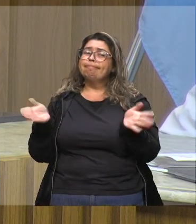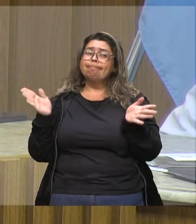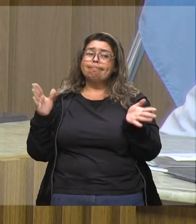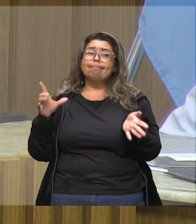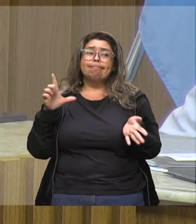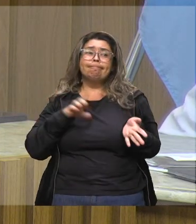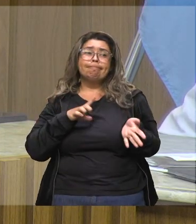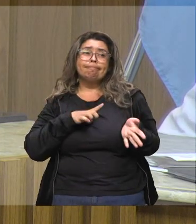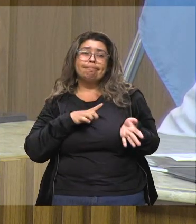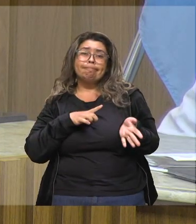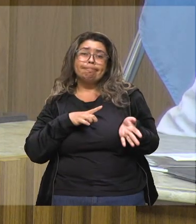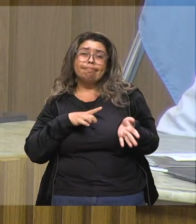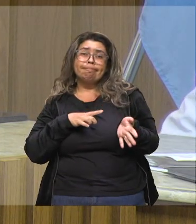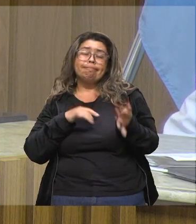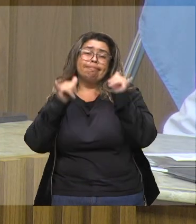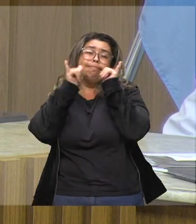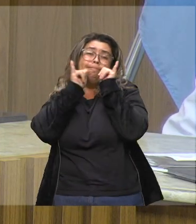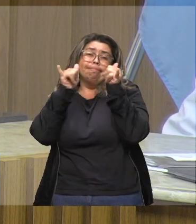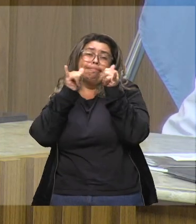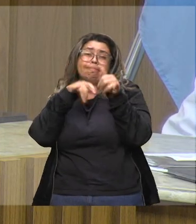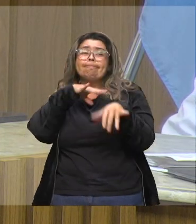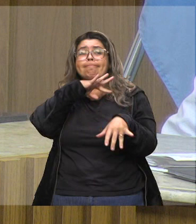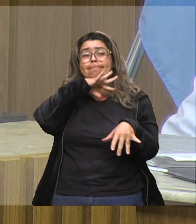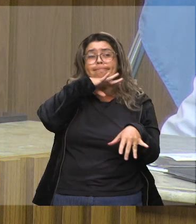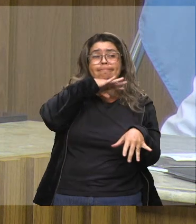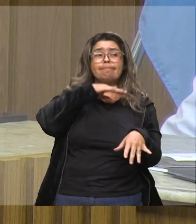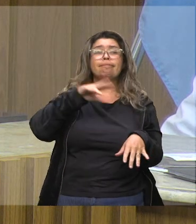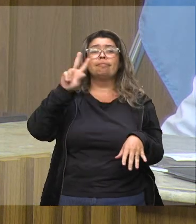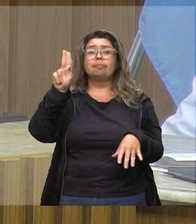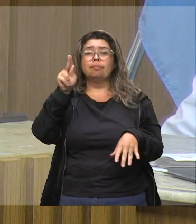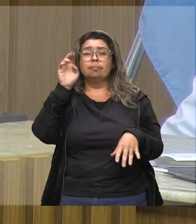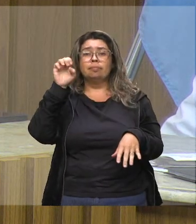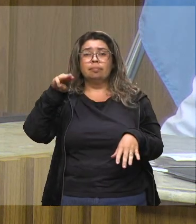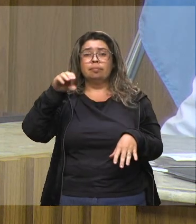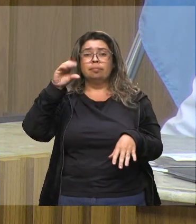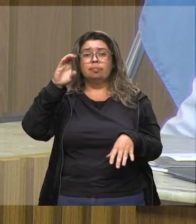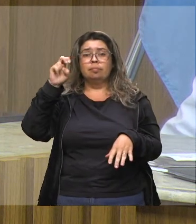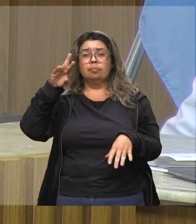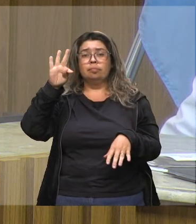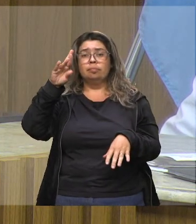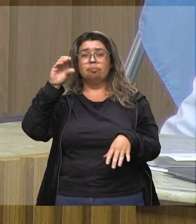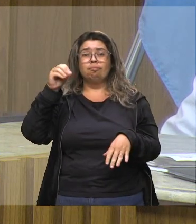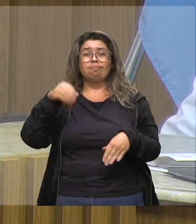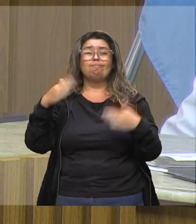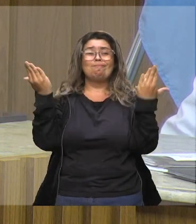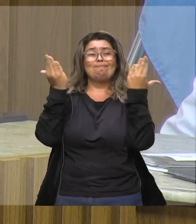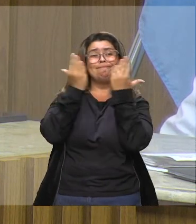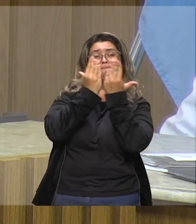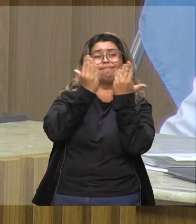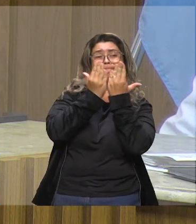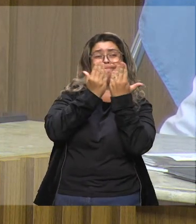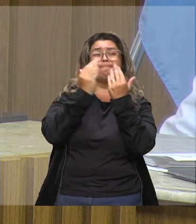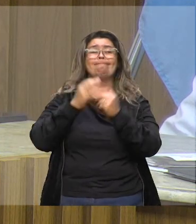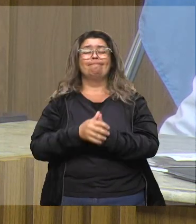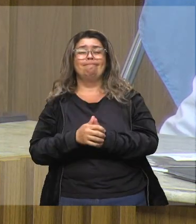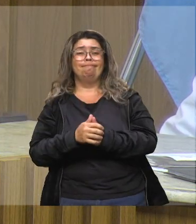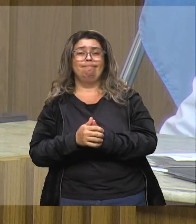temos é notícias ruins. Notícias de que o Hemocentro vai fechar, que não tem servidor, que se encontra